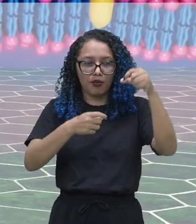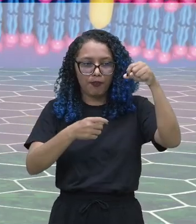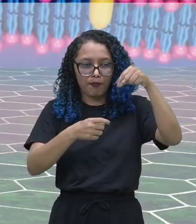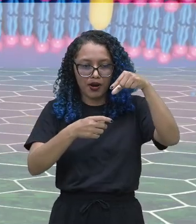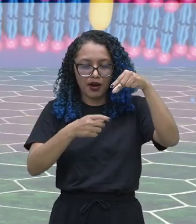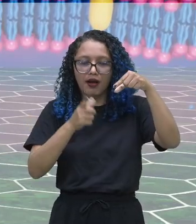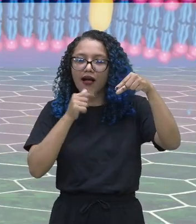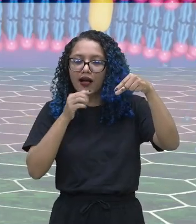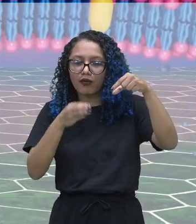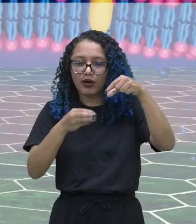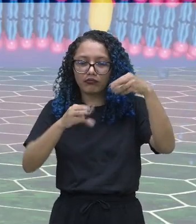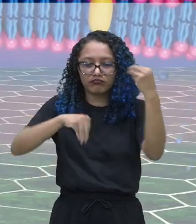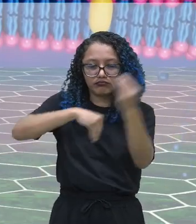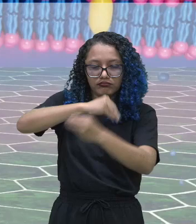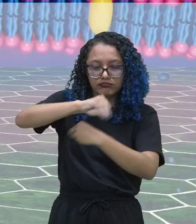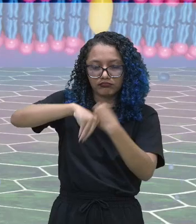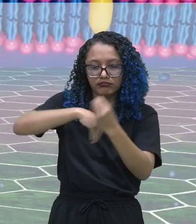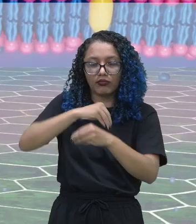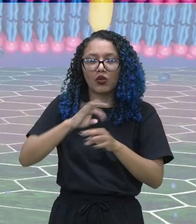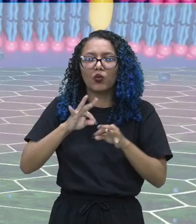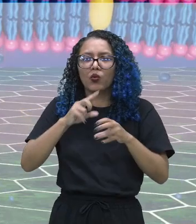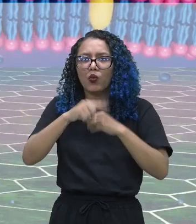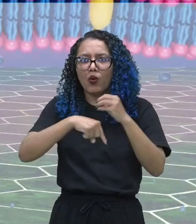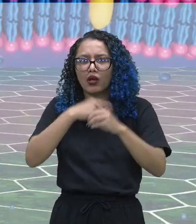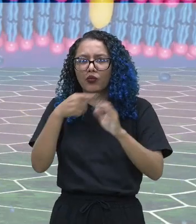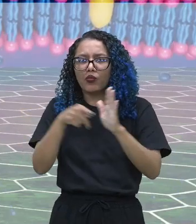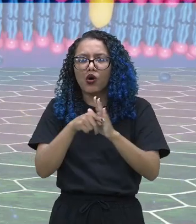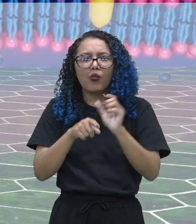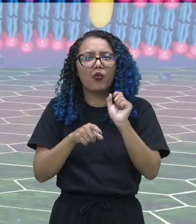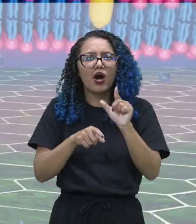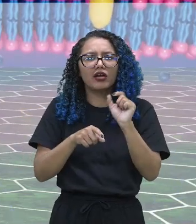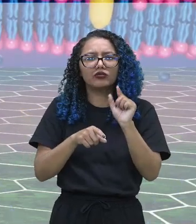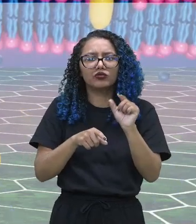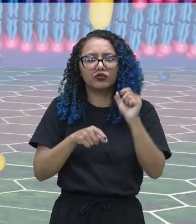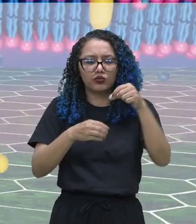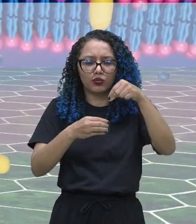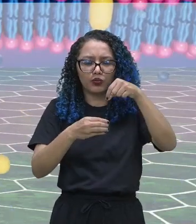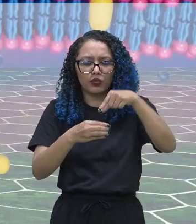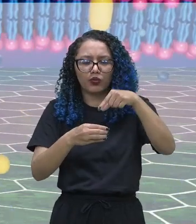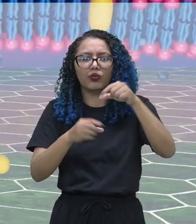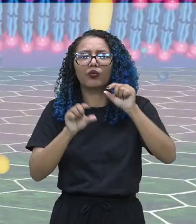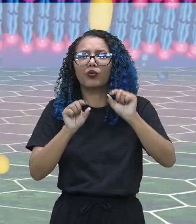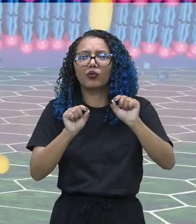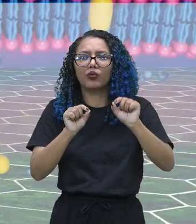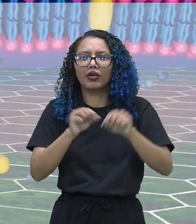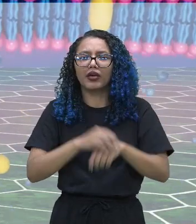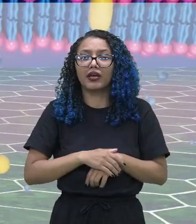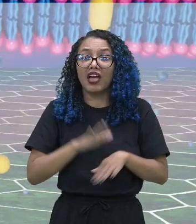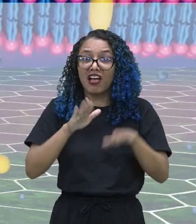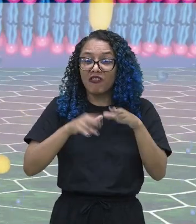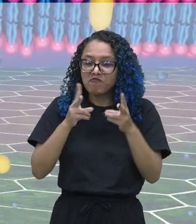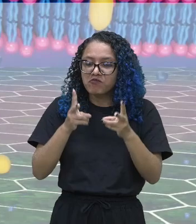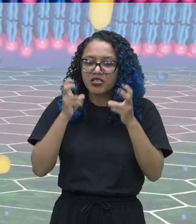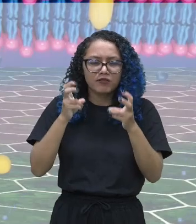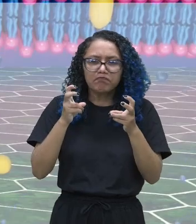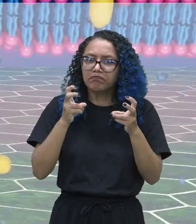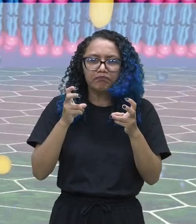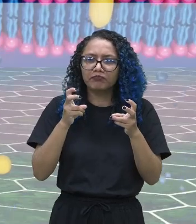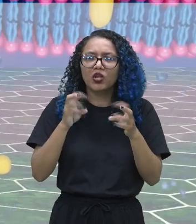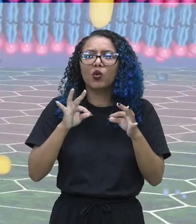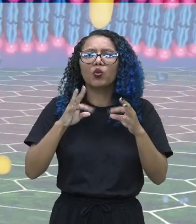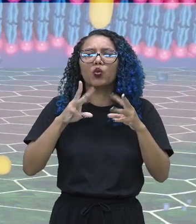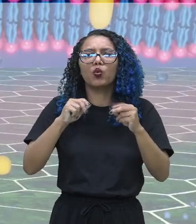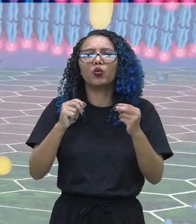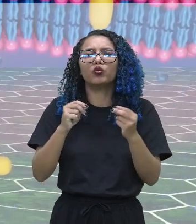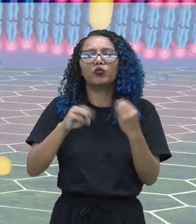os átomos ali do corante azul, ele não vai ser perceptível junto à água, todos vão ficar no